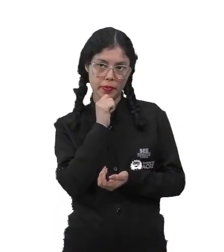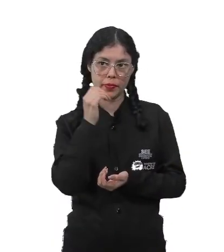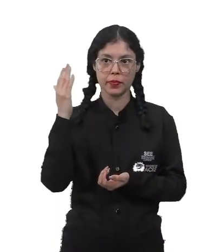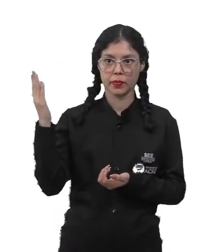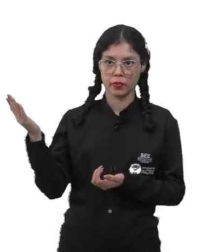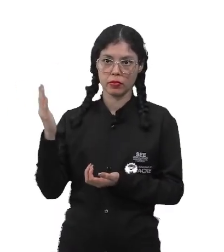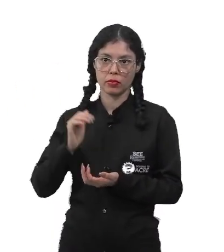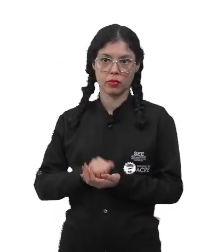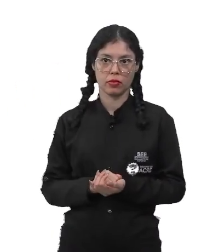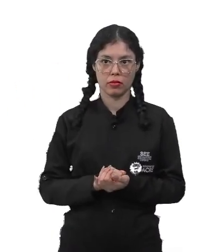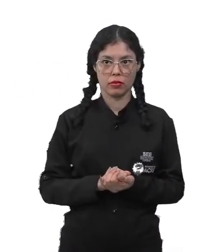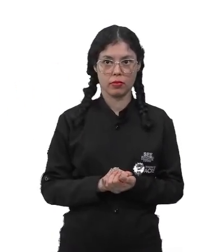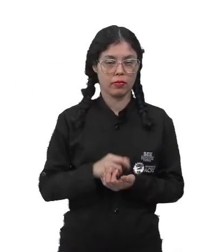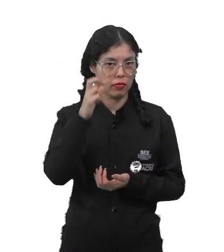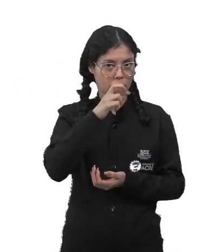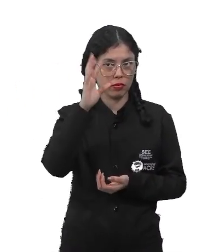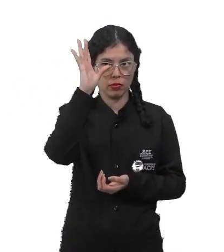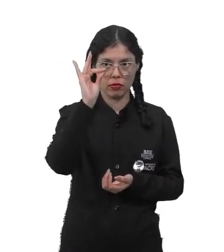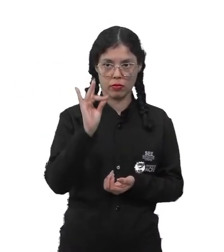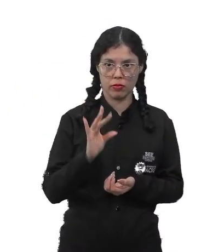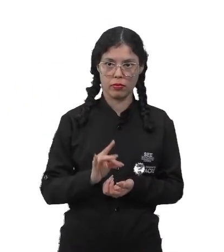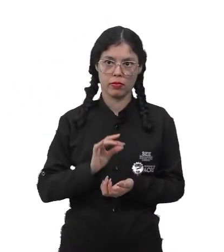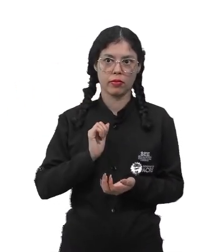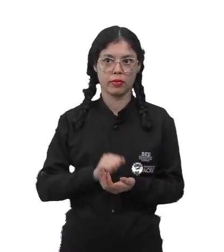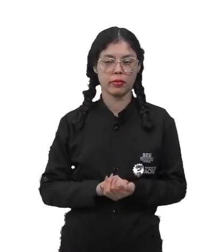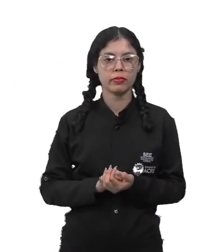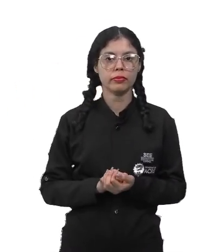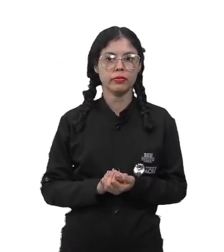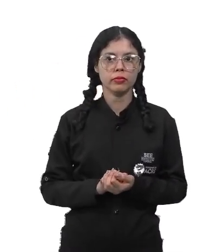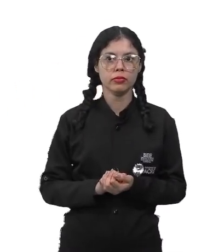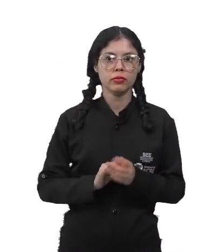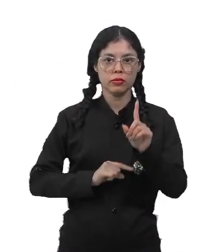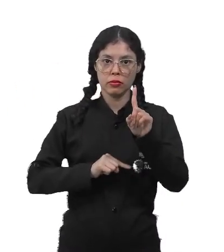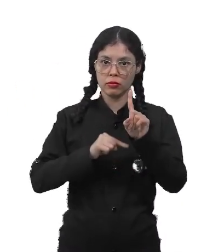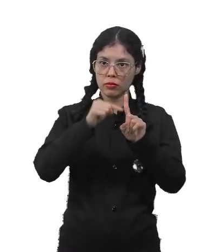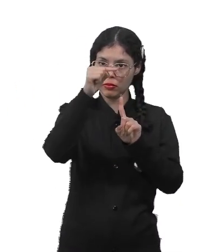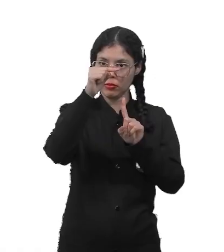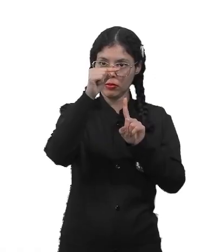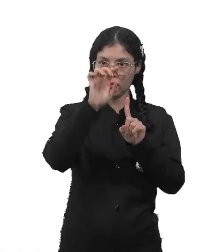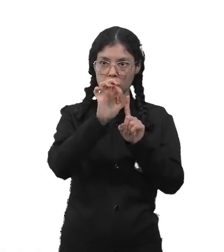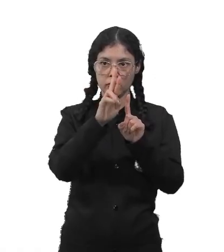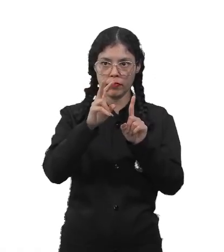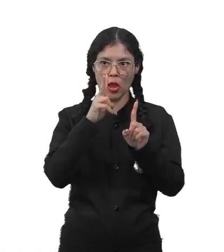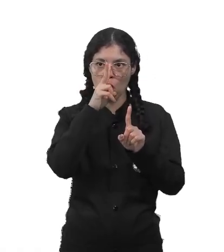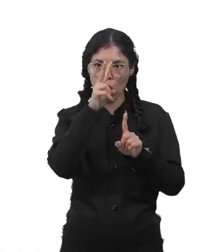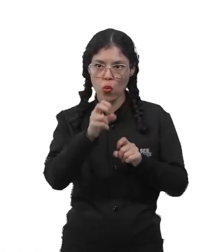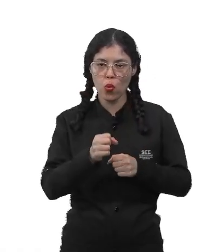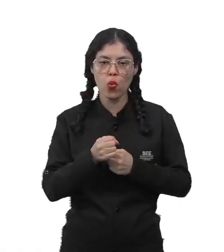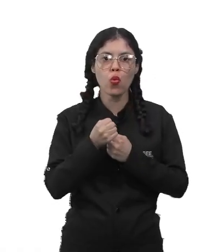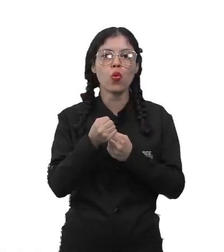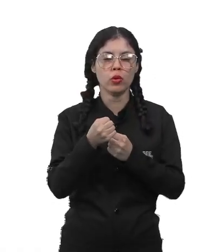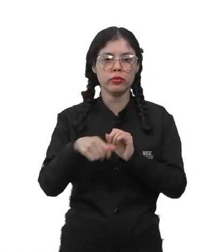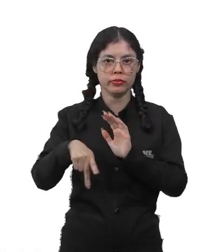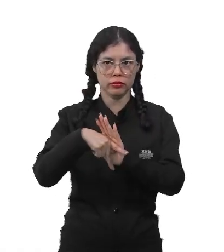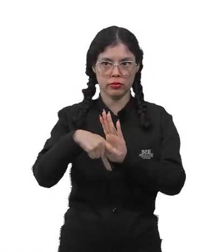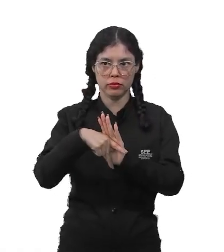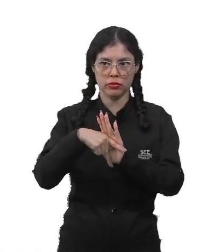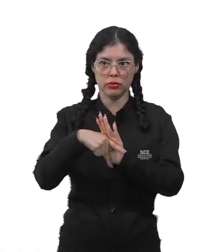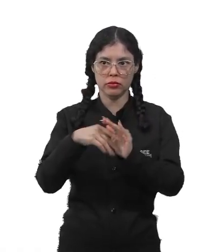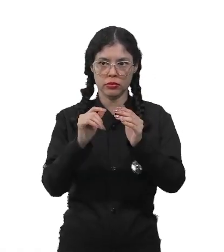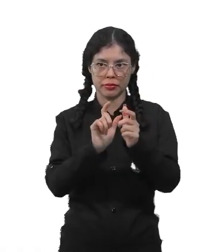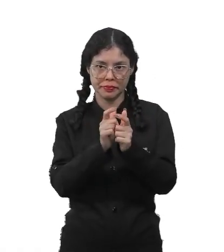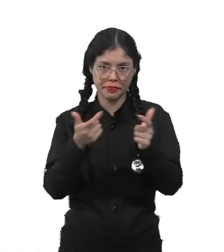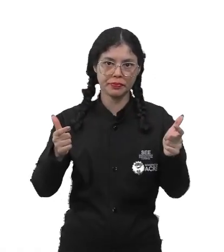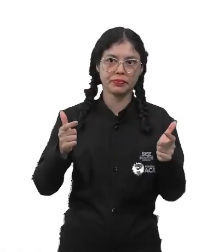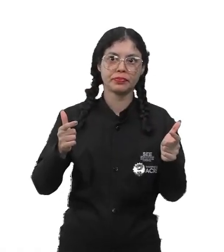vamos analisar um pouquinho, a temperatura de ebulição. Quanto mais intensas as forças intermoleculares,